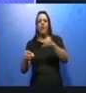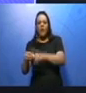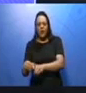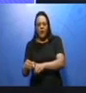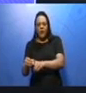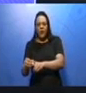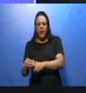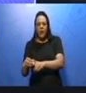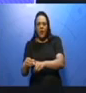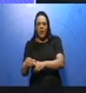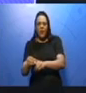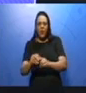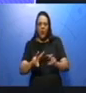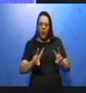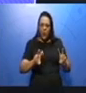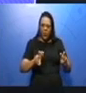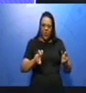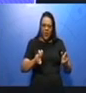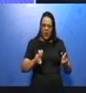queria ver, que você estava